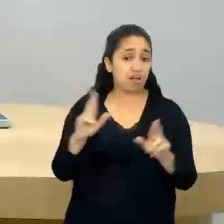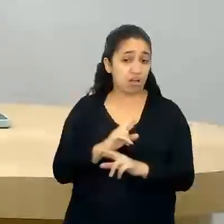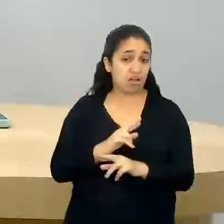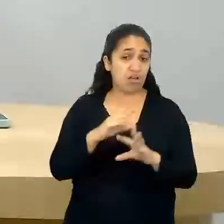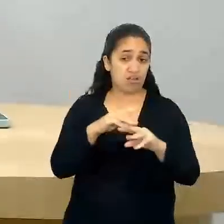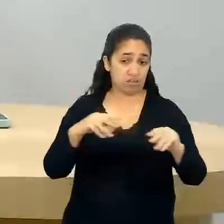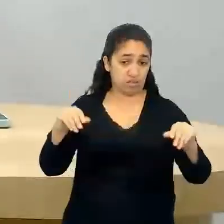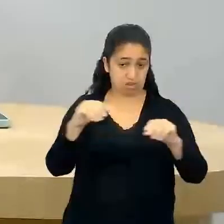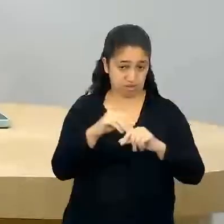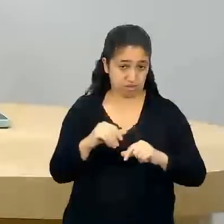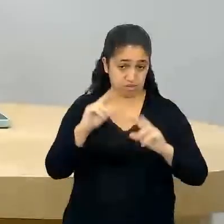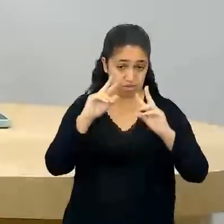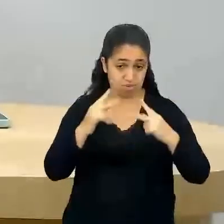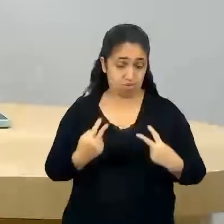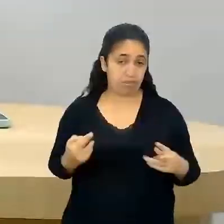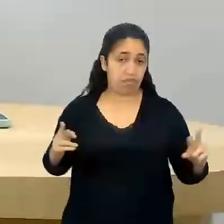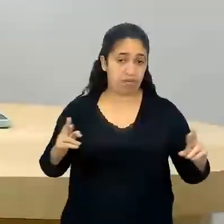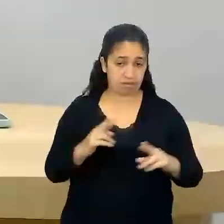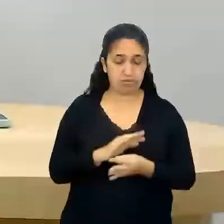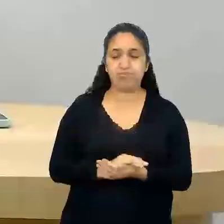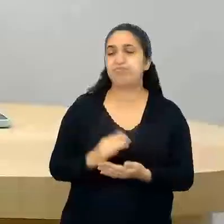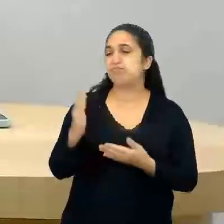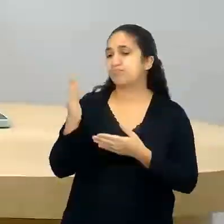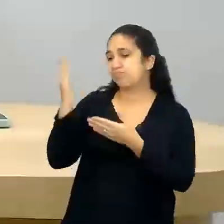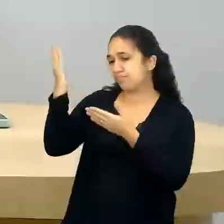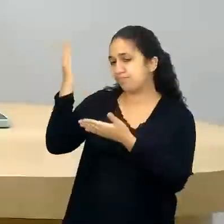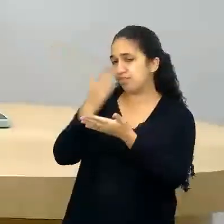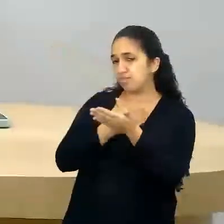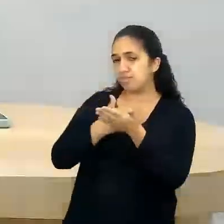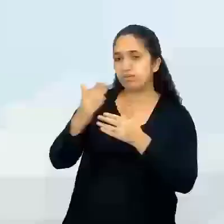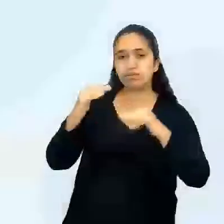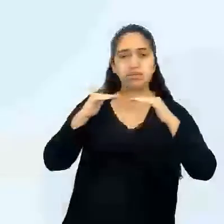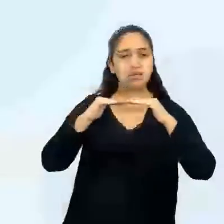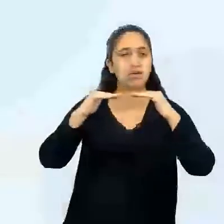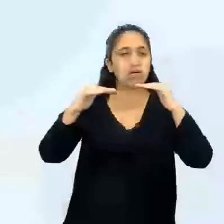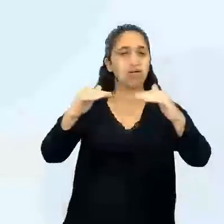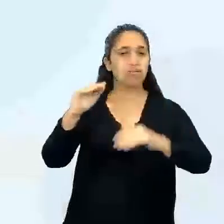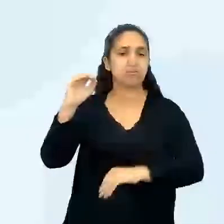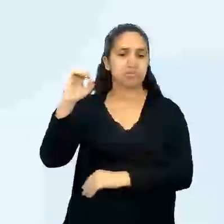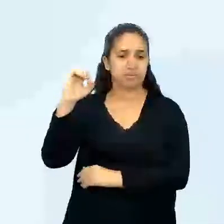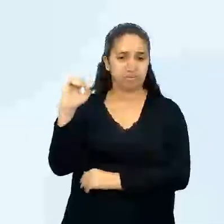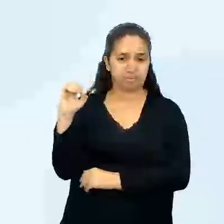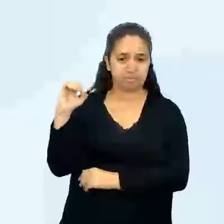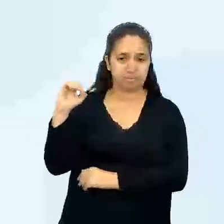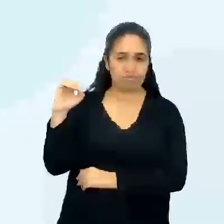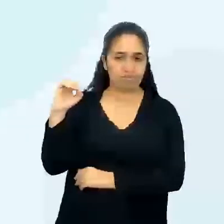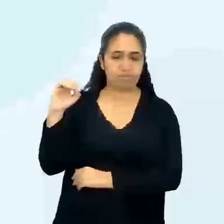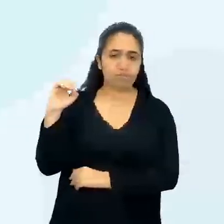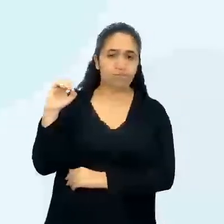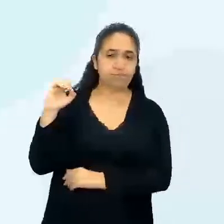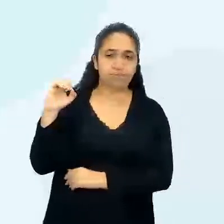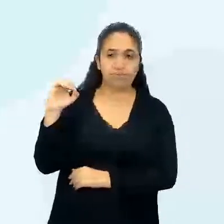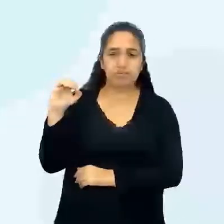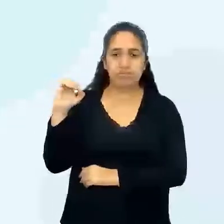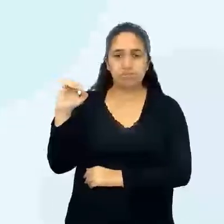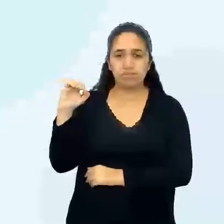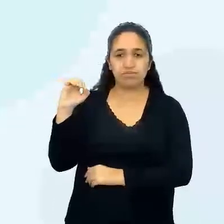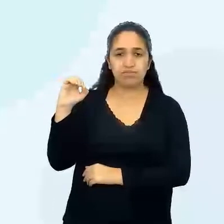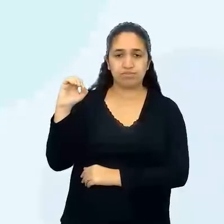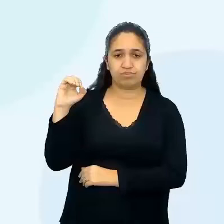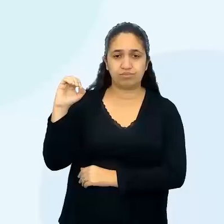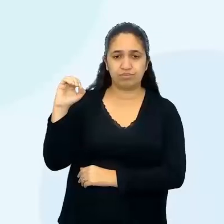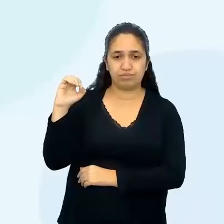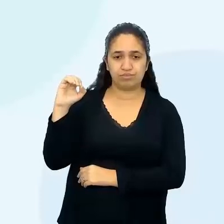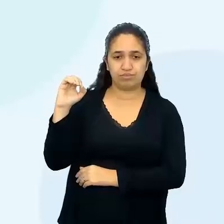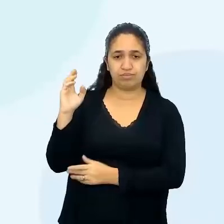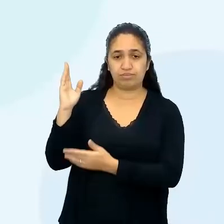pelos seres humanos. Então, vamos começar aí com os horizontes do solo, começando aí com o horizonte O. Está aí na tela para vocês. Então, o horizonte